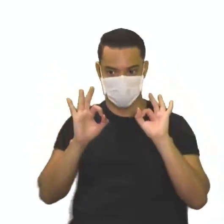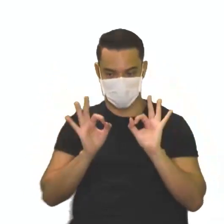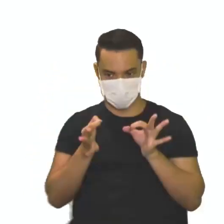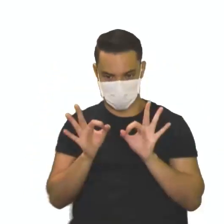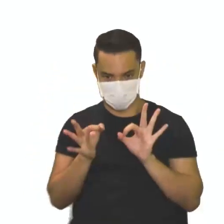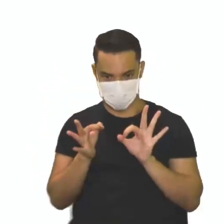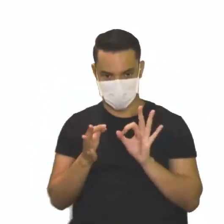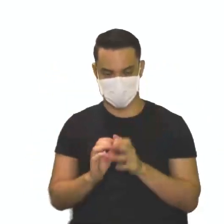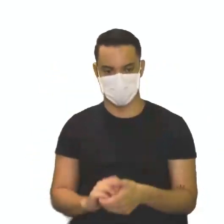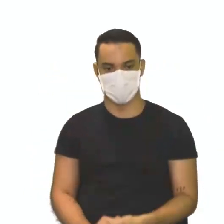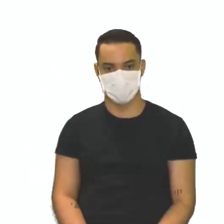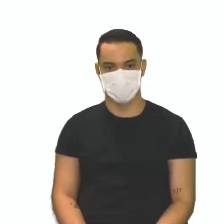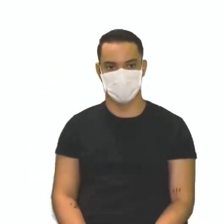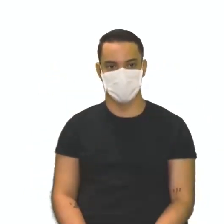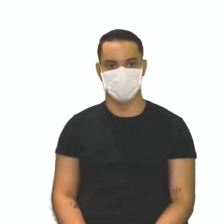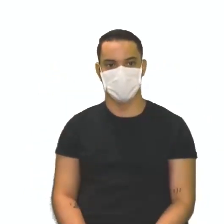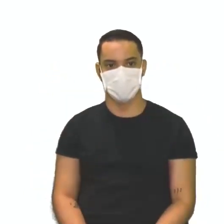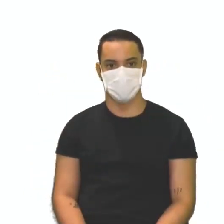ok?